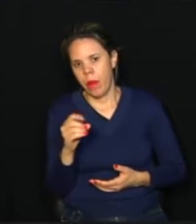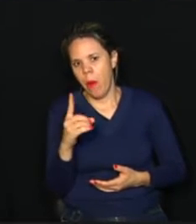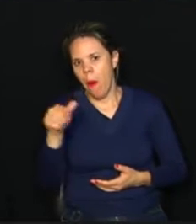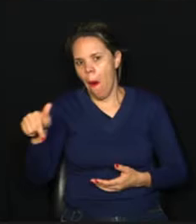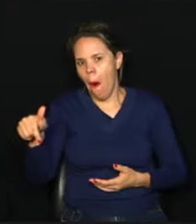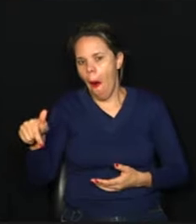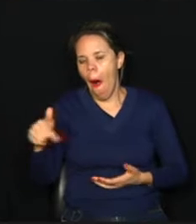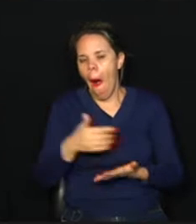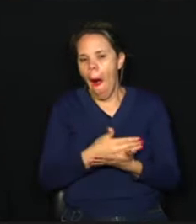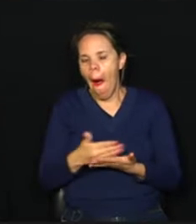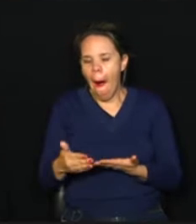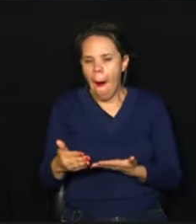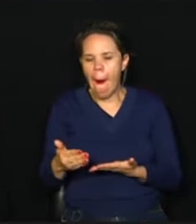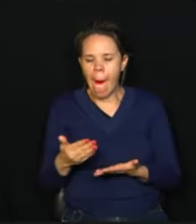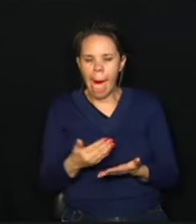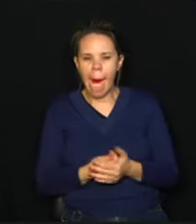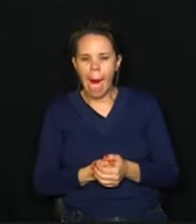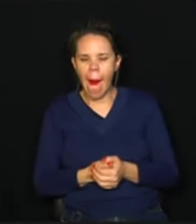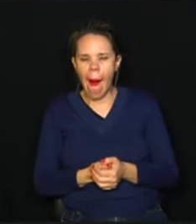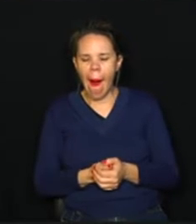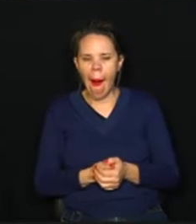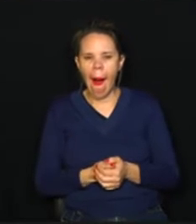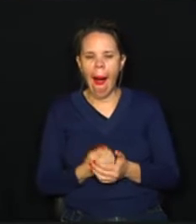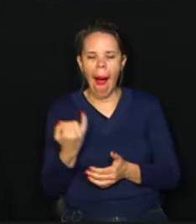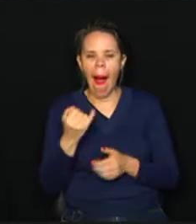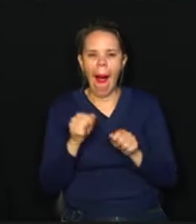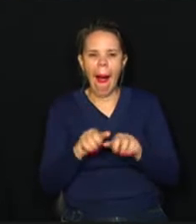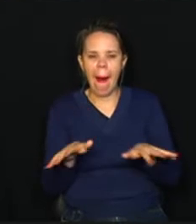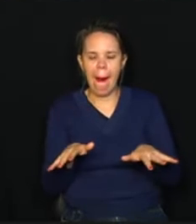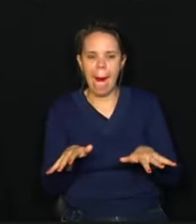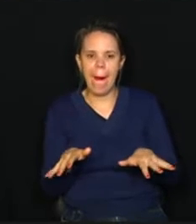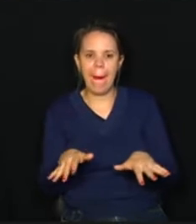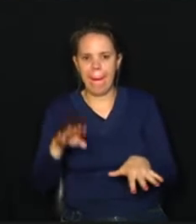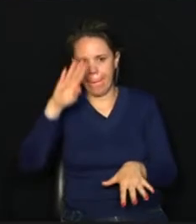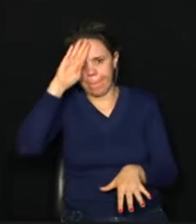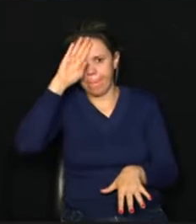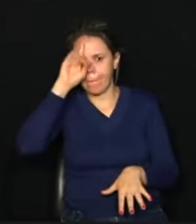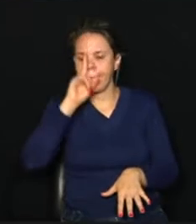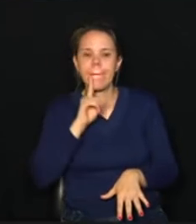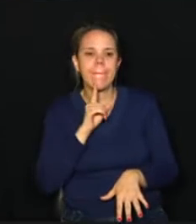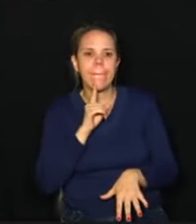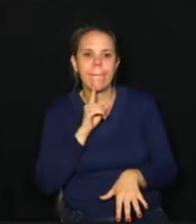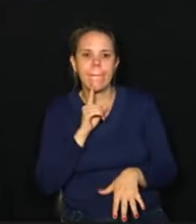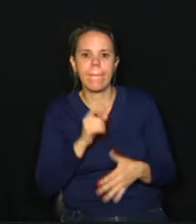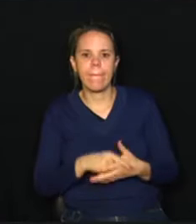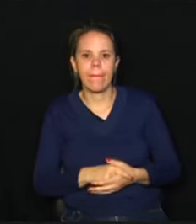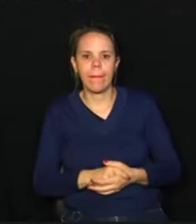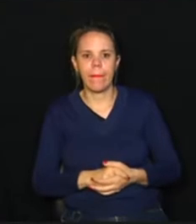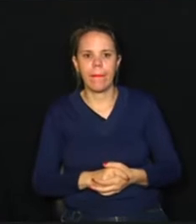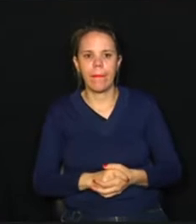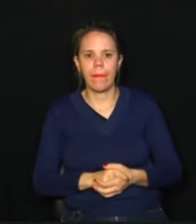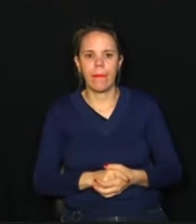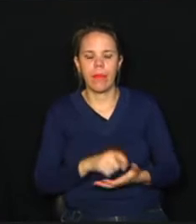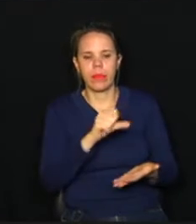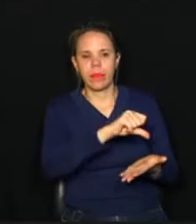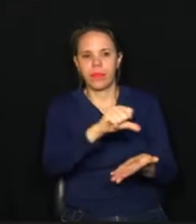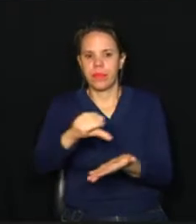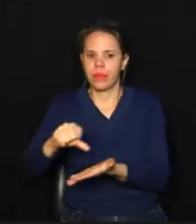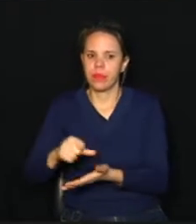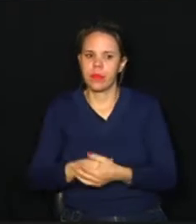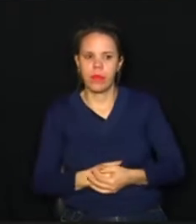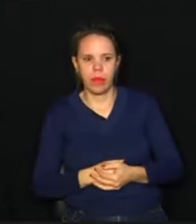2017, começou uma transmissão importante de casos de febre amarela aqui na região,